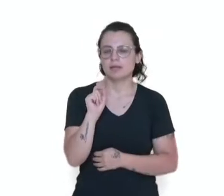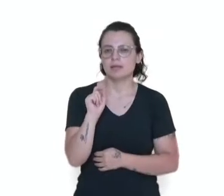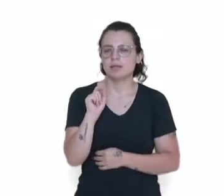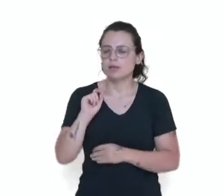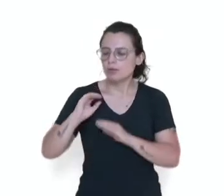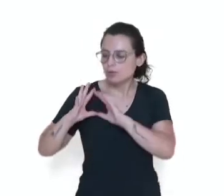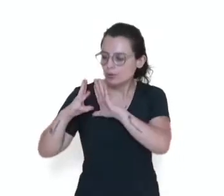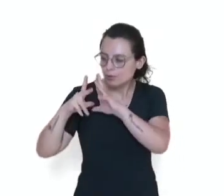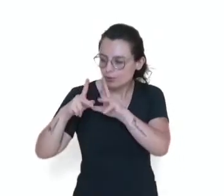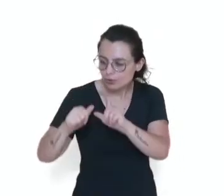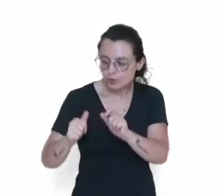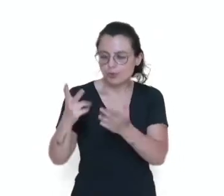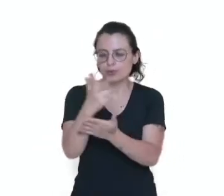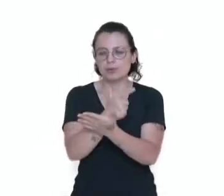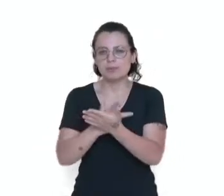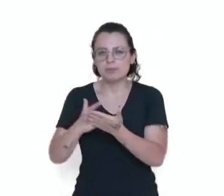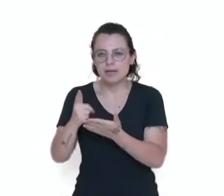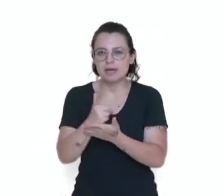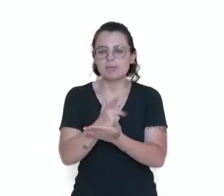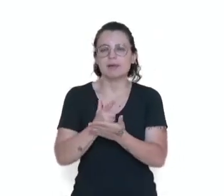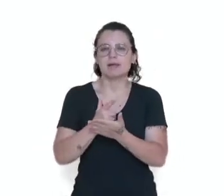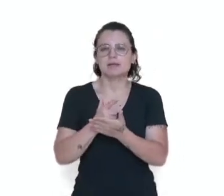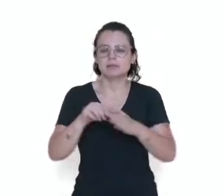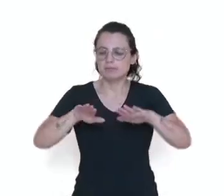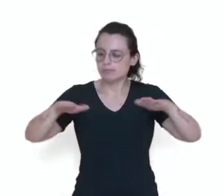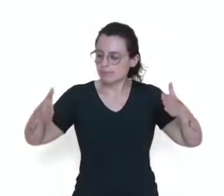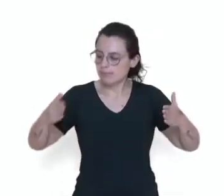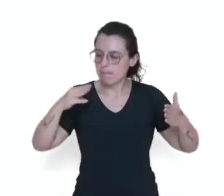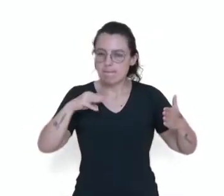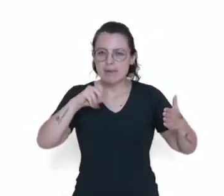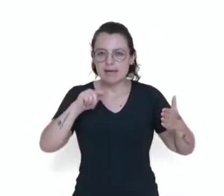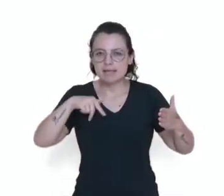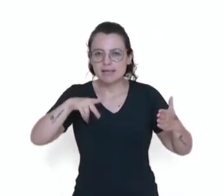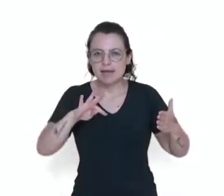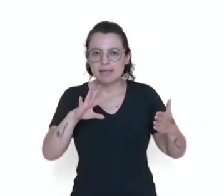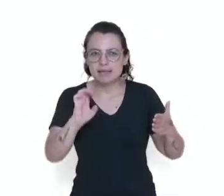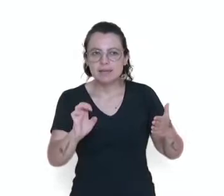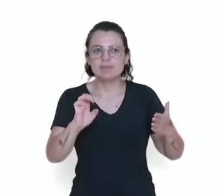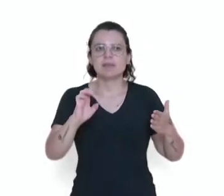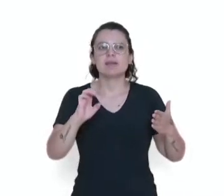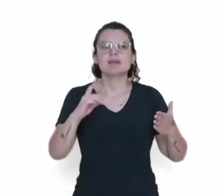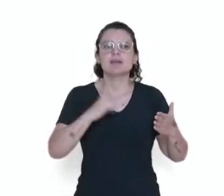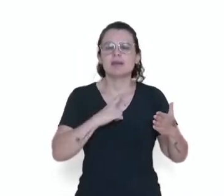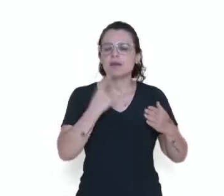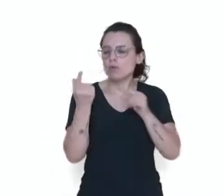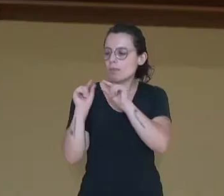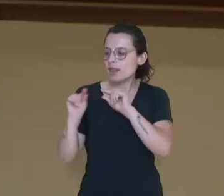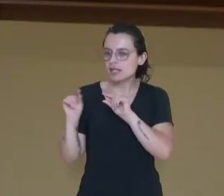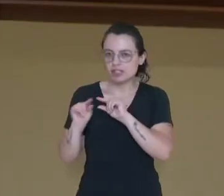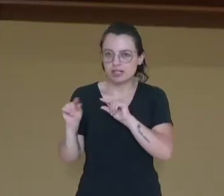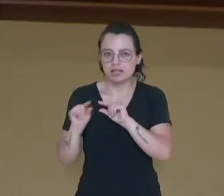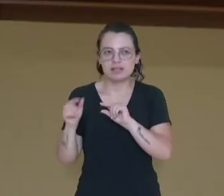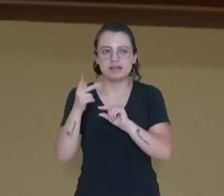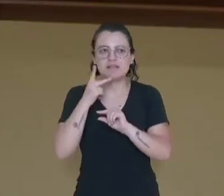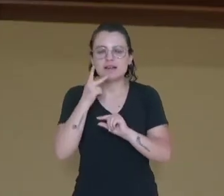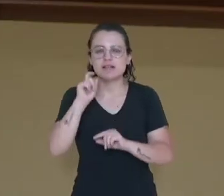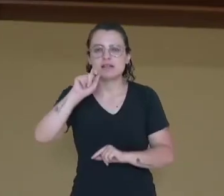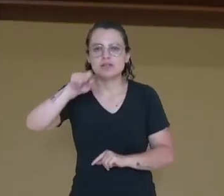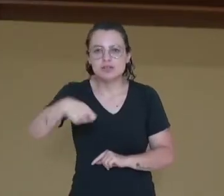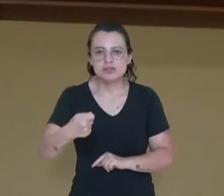mapa, maquete, planta possui uma legenda que informa o coeficiente de